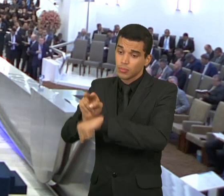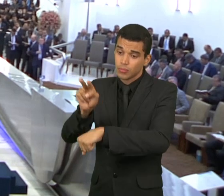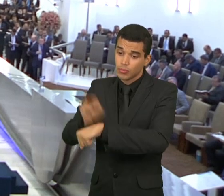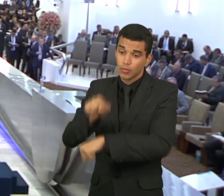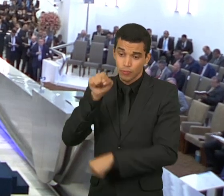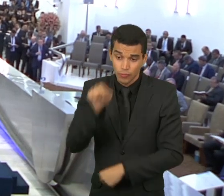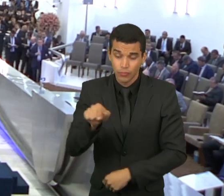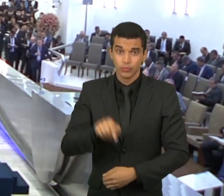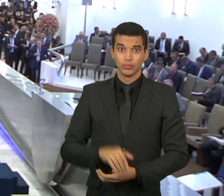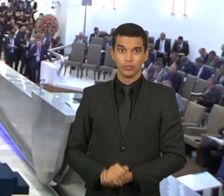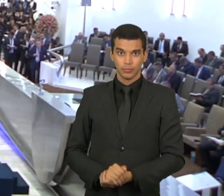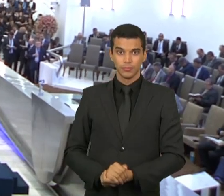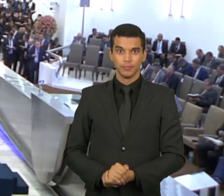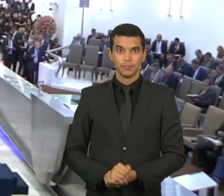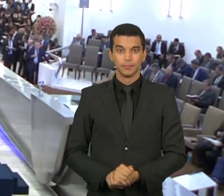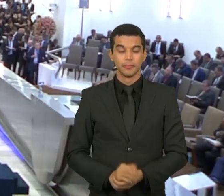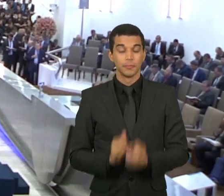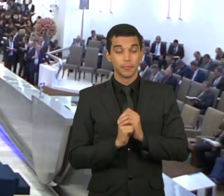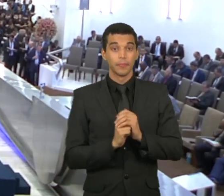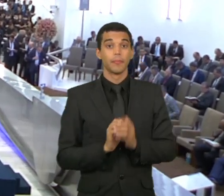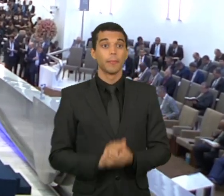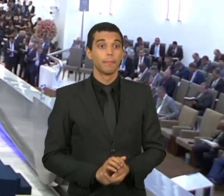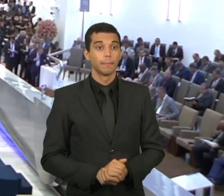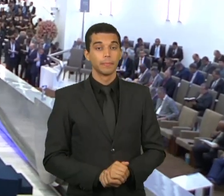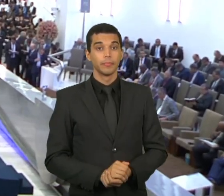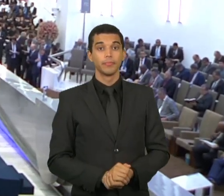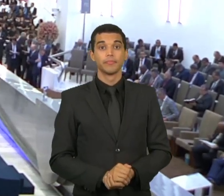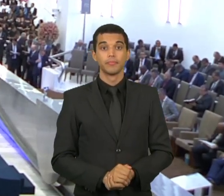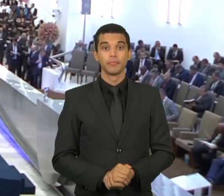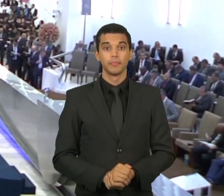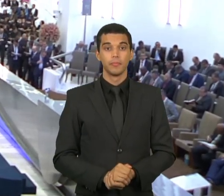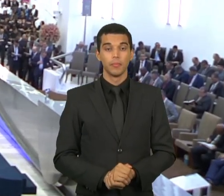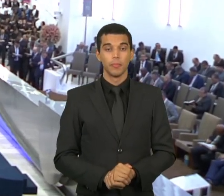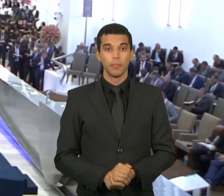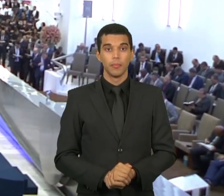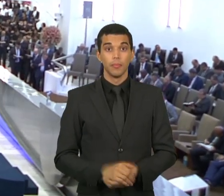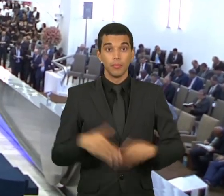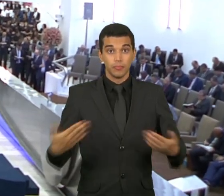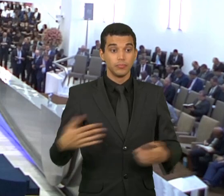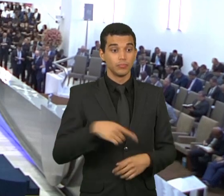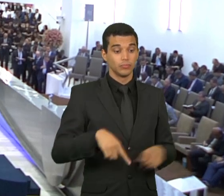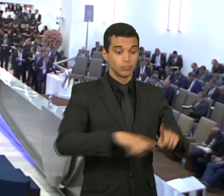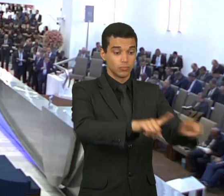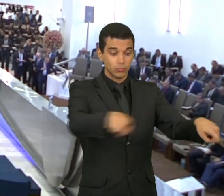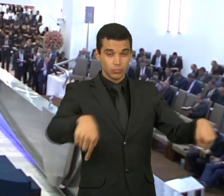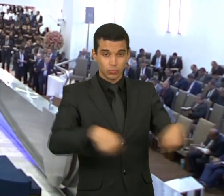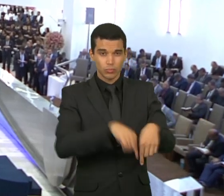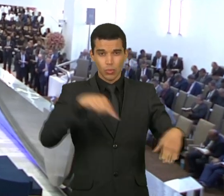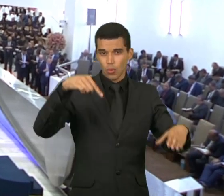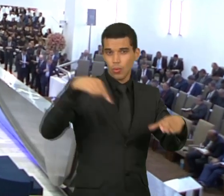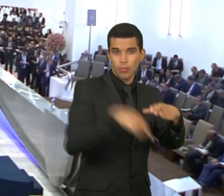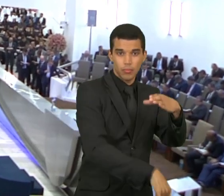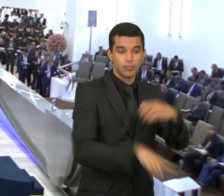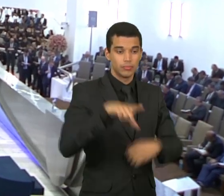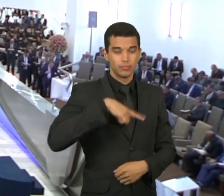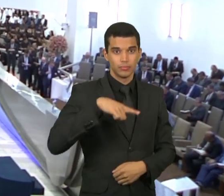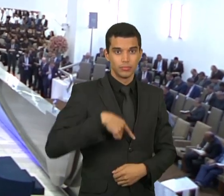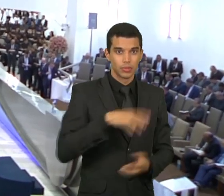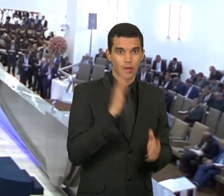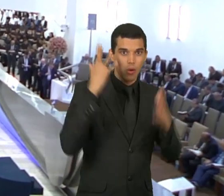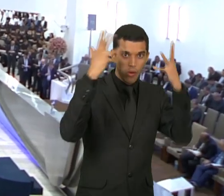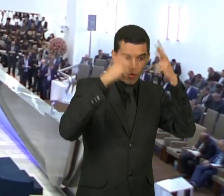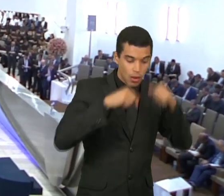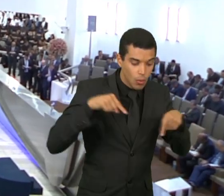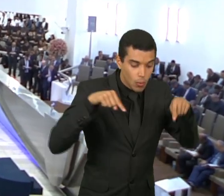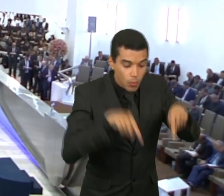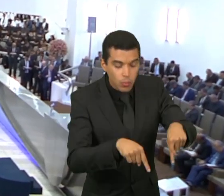livrará. E foi trazida uma pedra e foi posta sobre a boca da cova, e o rei a selou com seu anel e com o